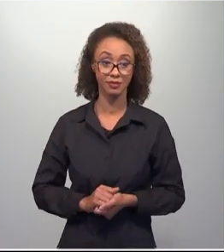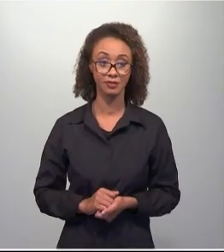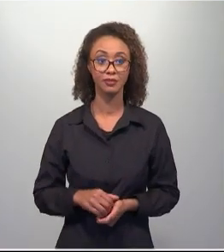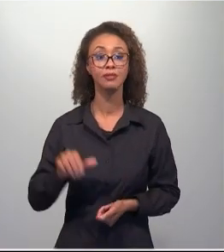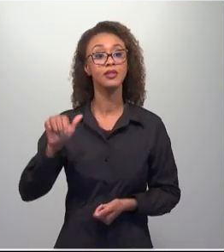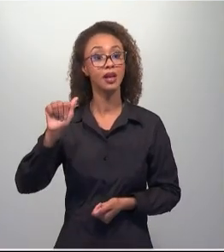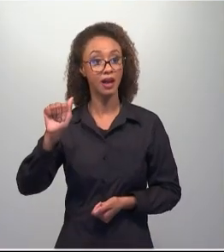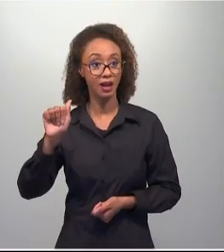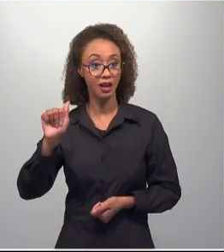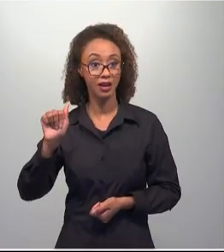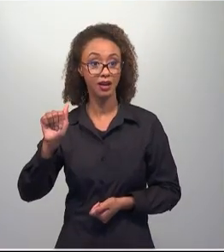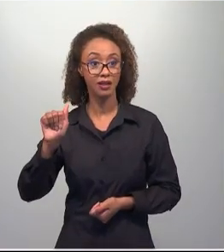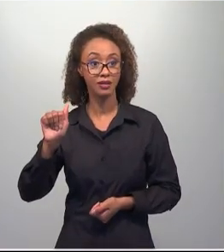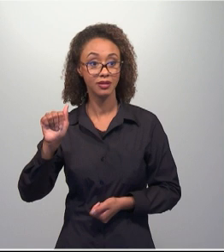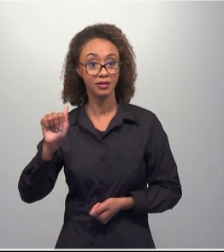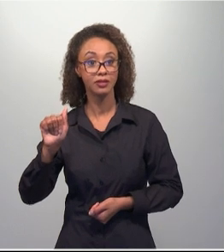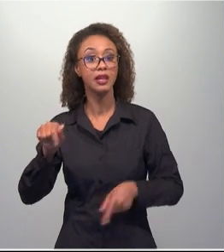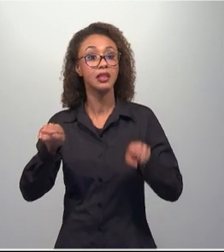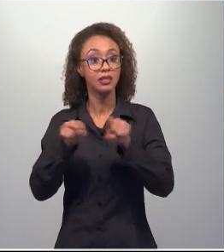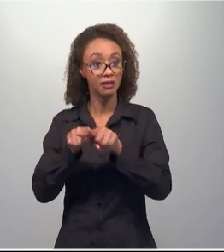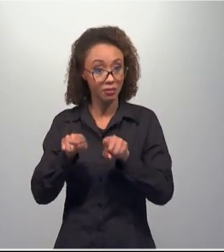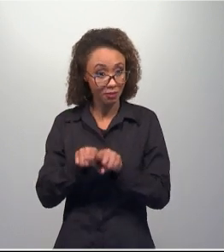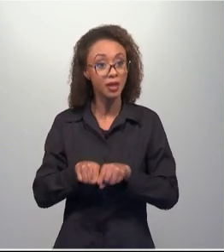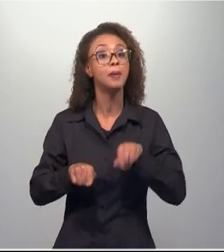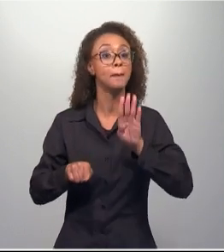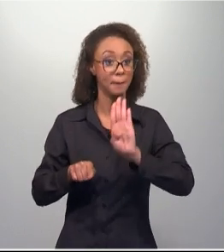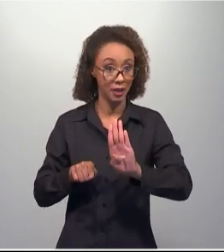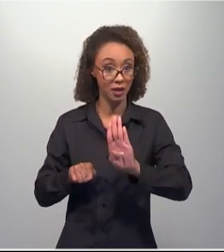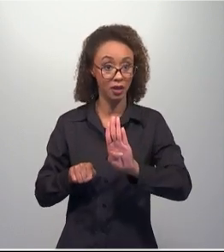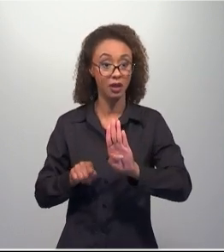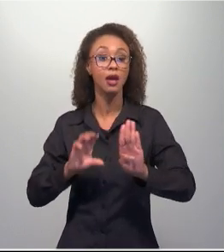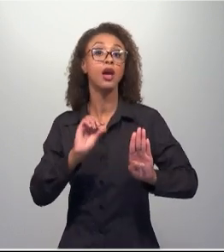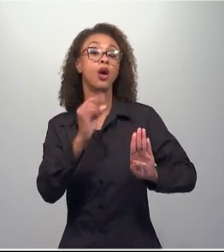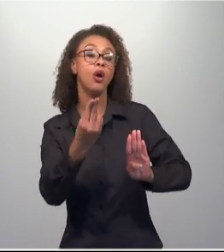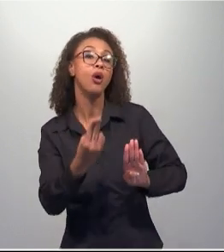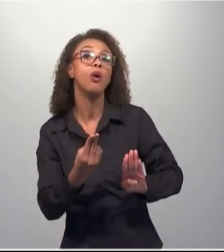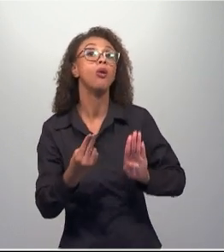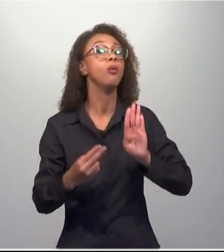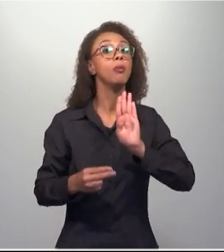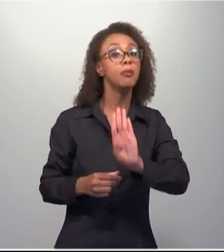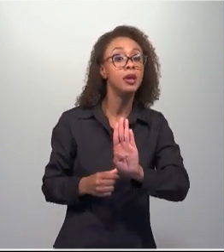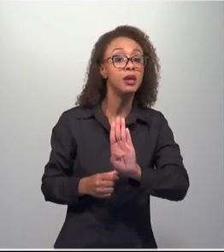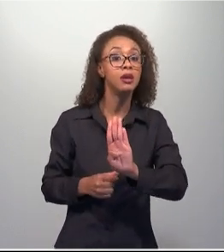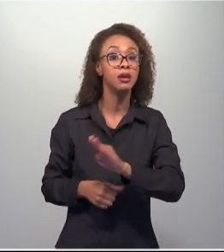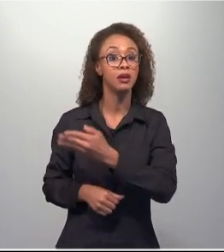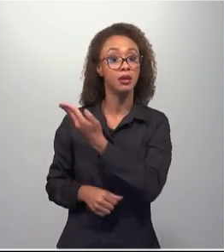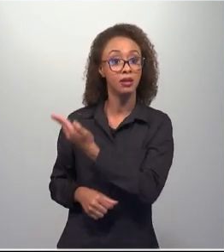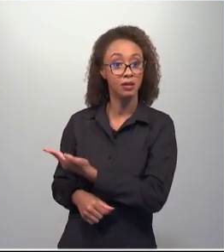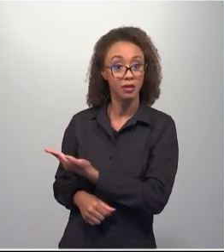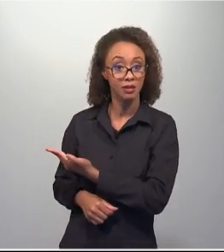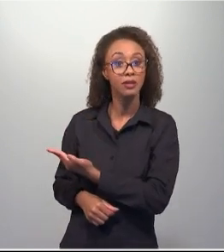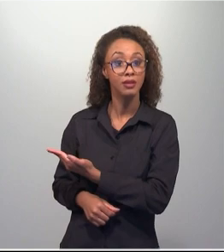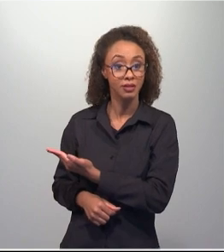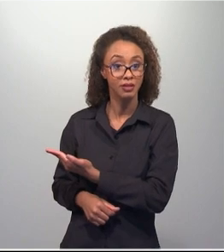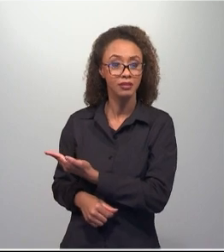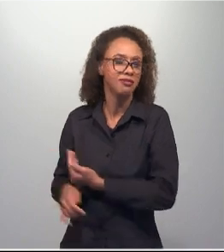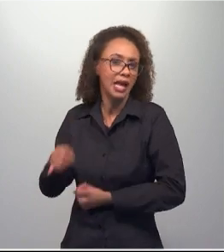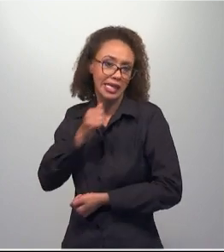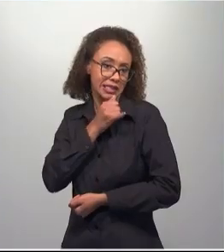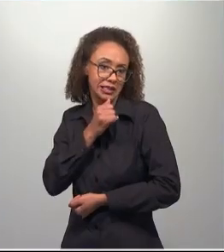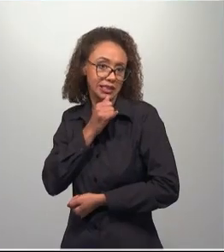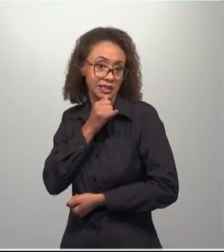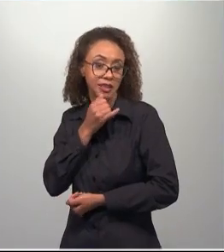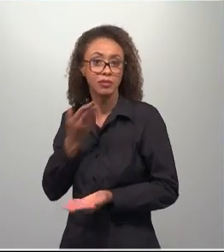e b ou b tá aqui ó eu tenho aqui um exemplo e aí simplesmente